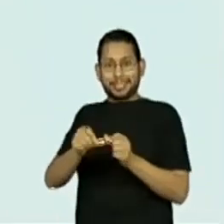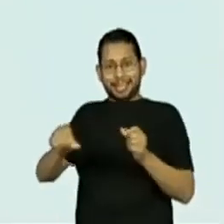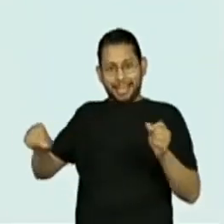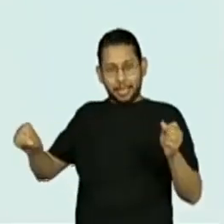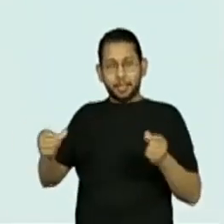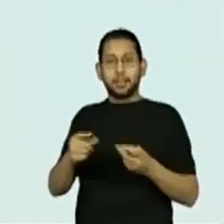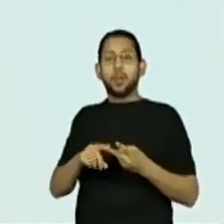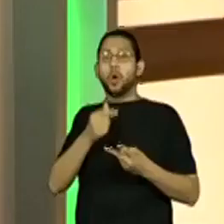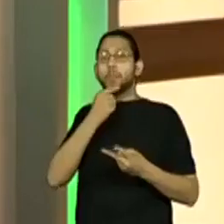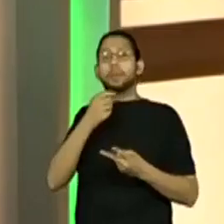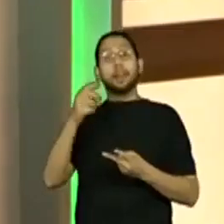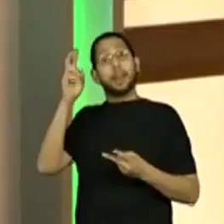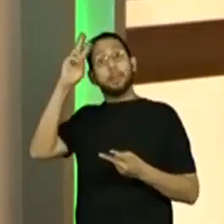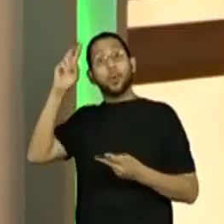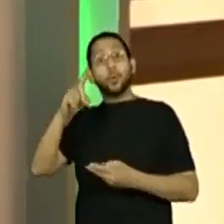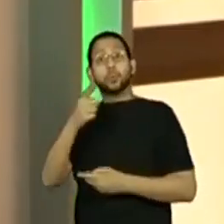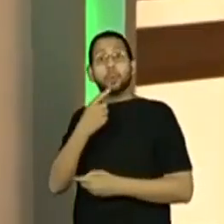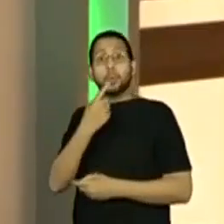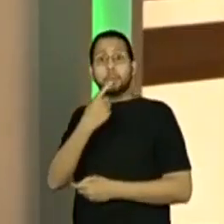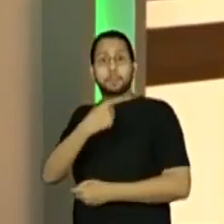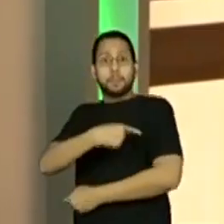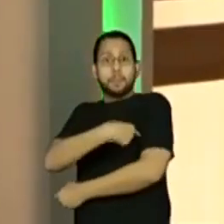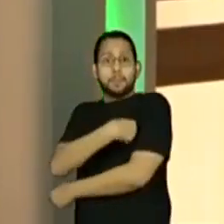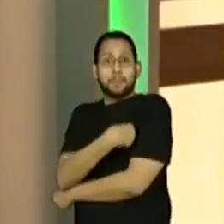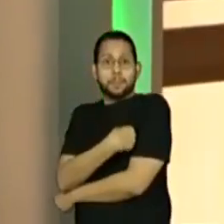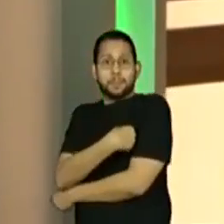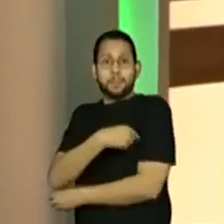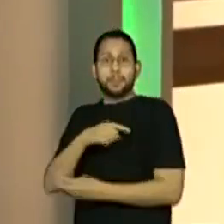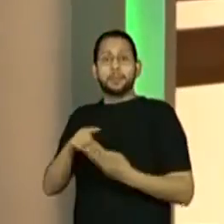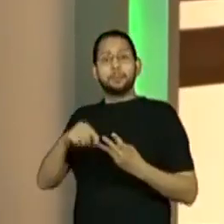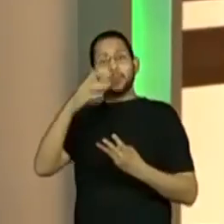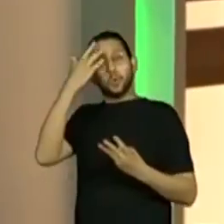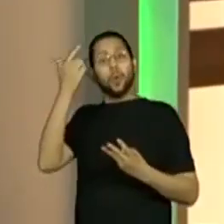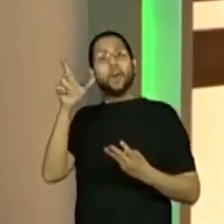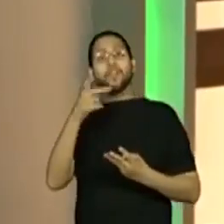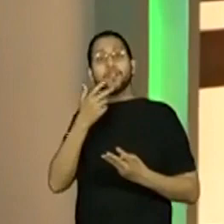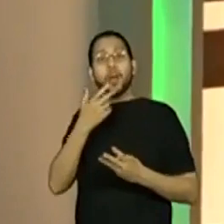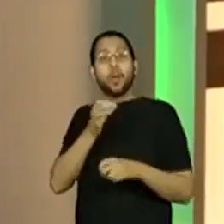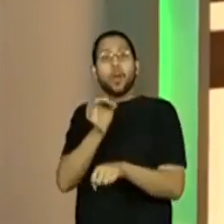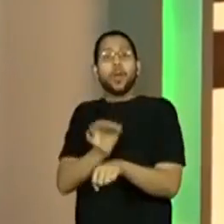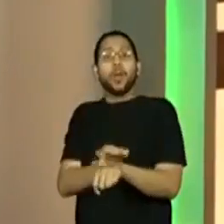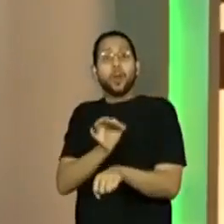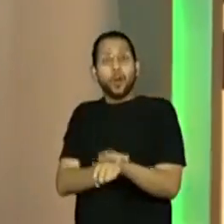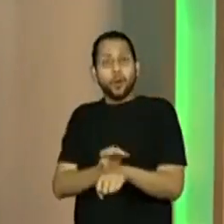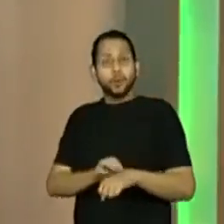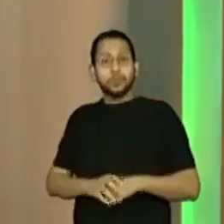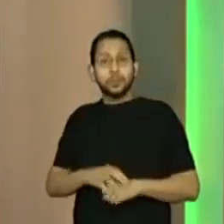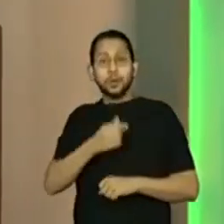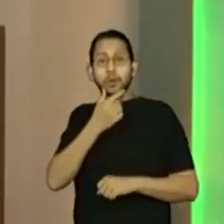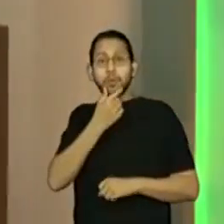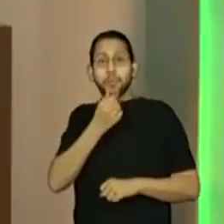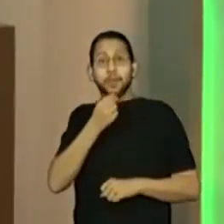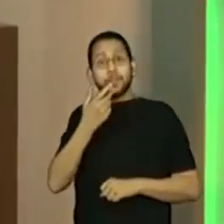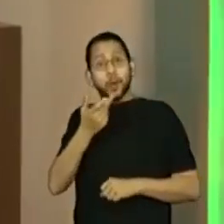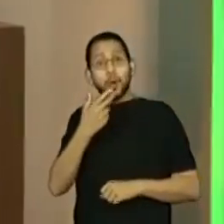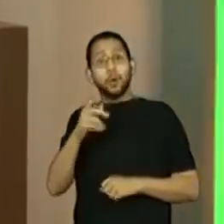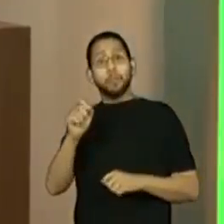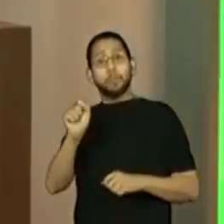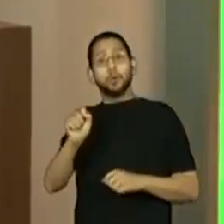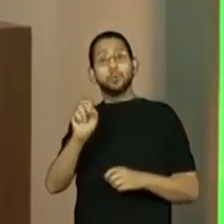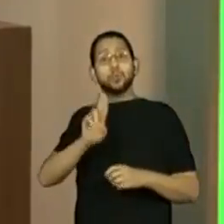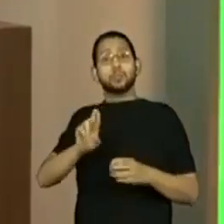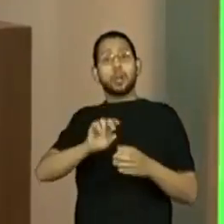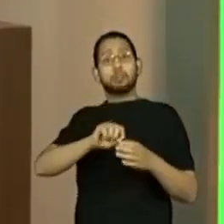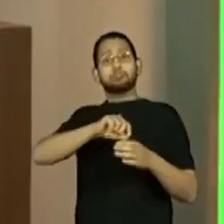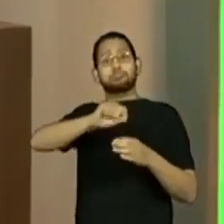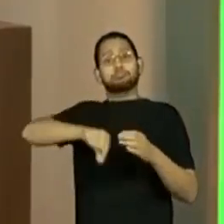termômetro, Olha, a Yara falou o relógio e o Gustavo falou um barbante. O que tá certo, né? Dá pra gente usar